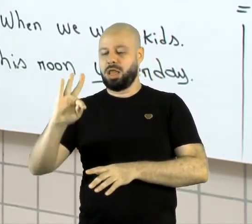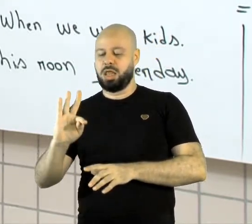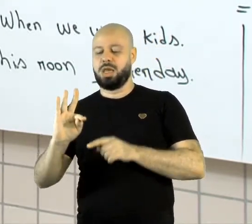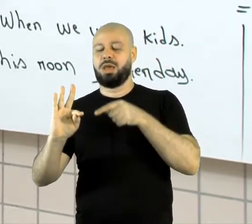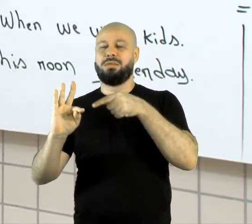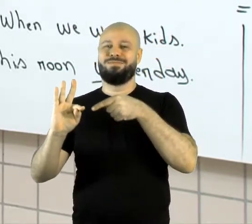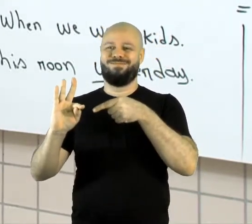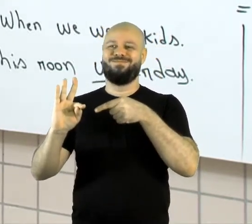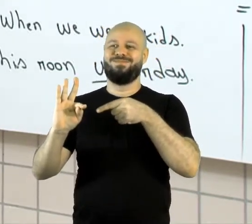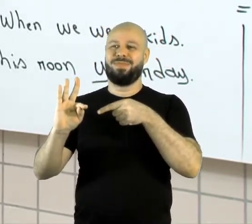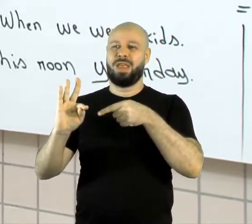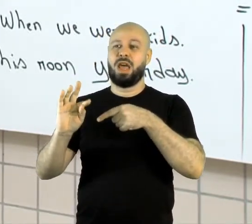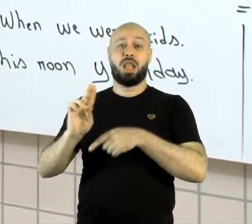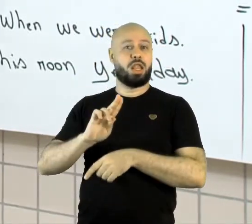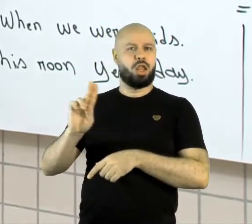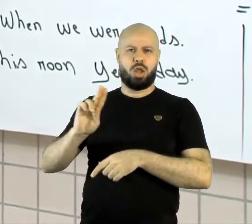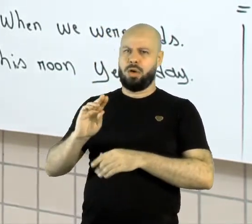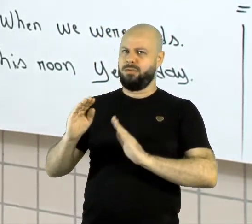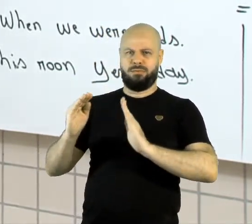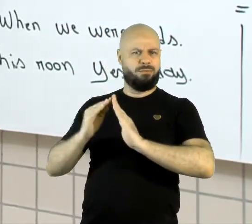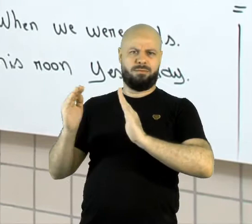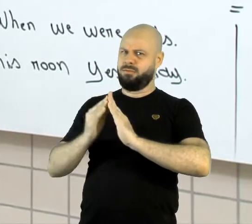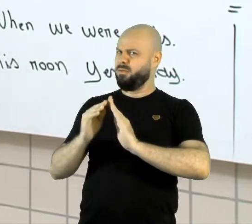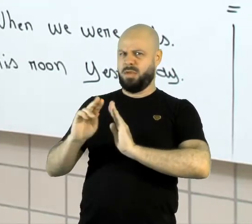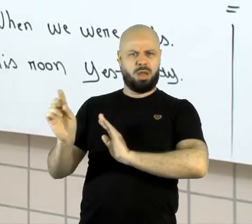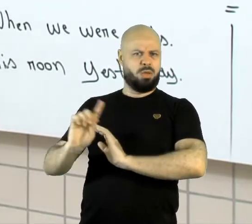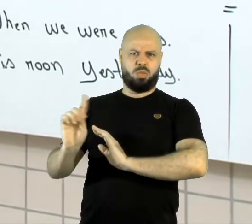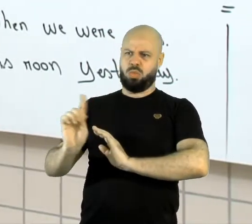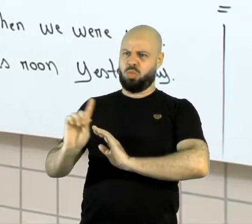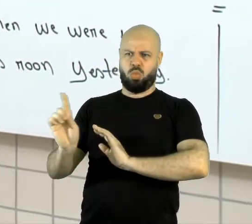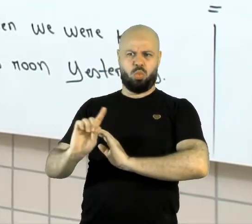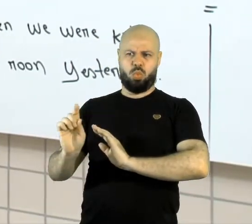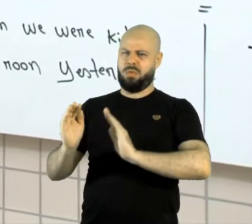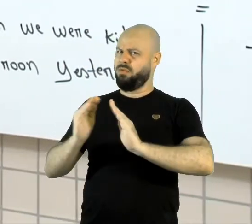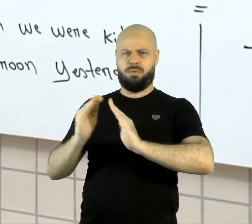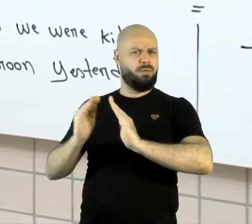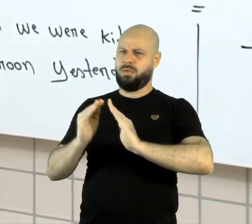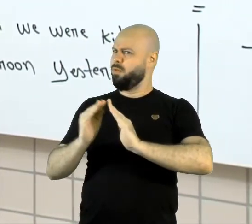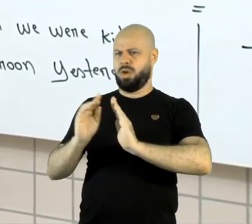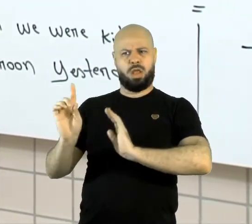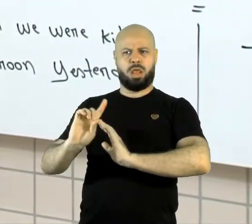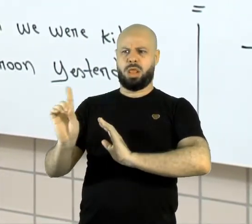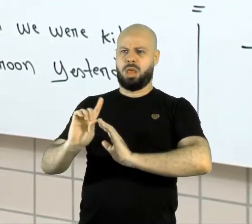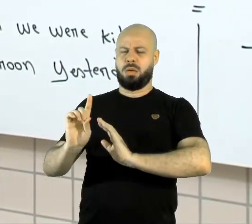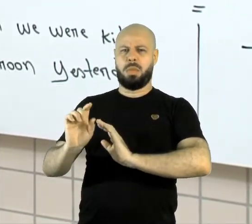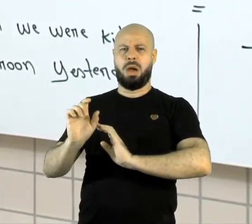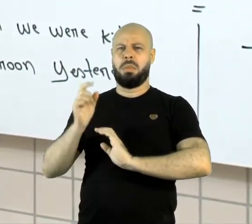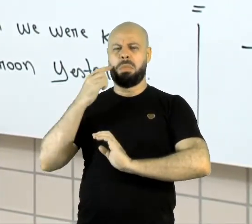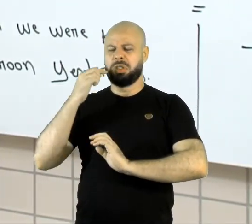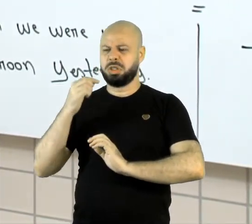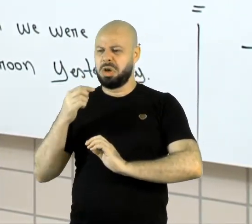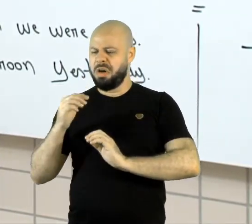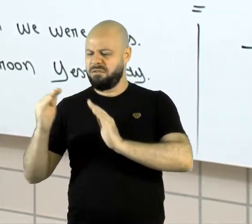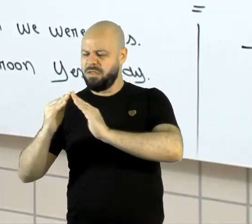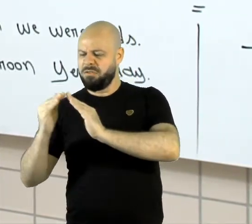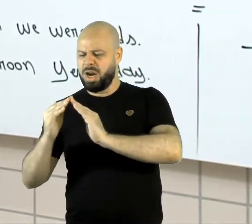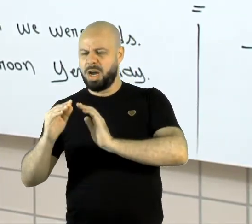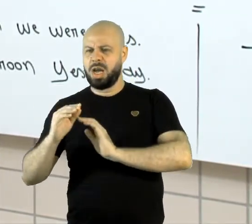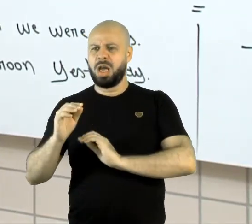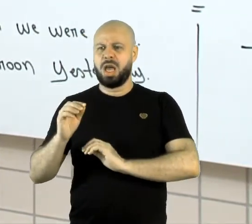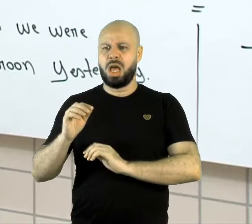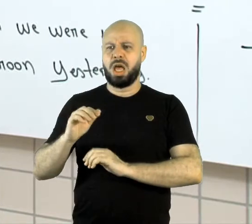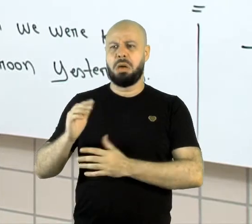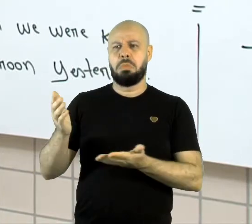ele não morou, que ele não viveu, é só o verbo. Você olhando aqui, você pensa que esse verbo estaria